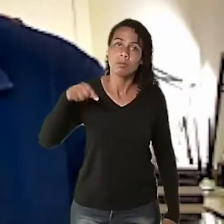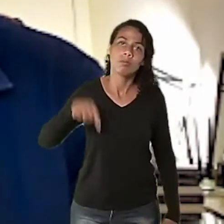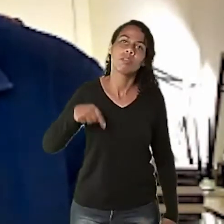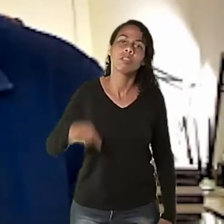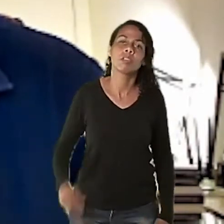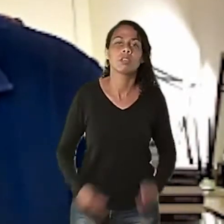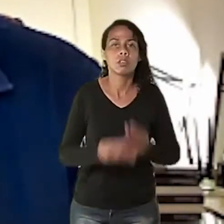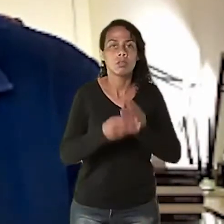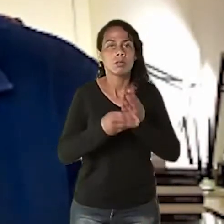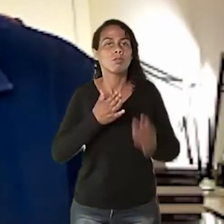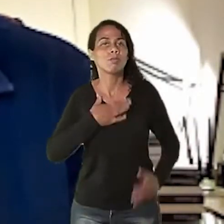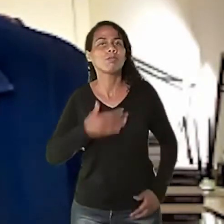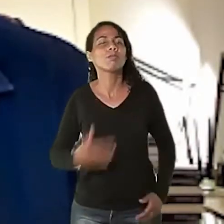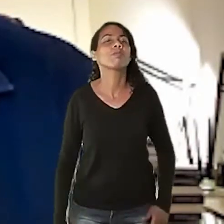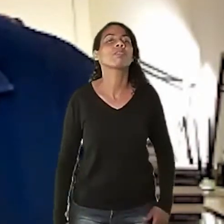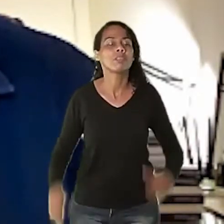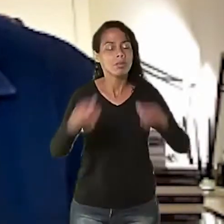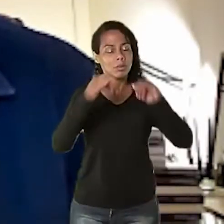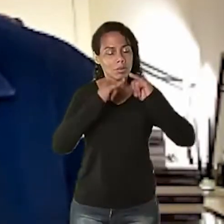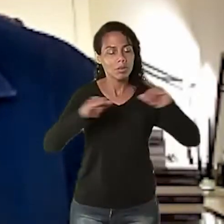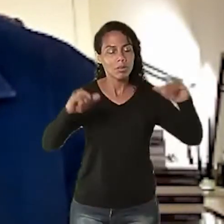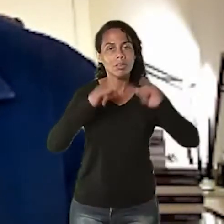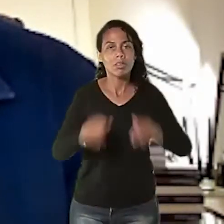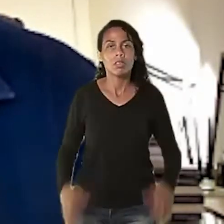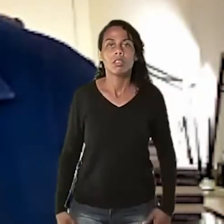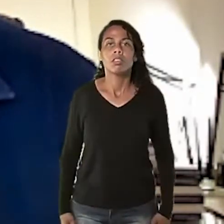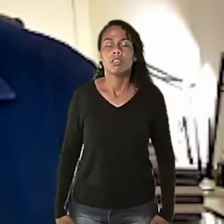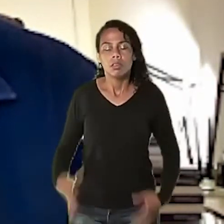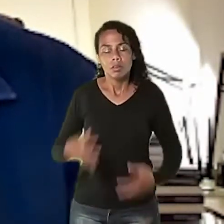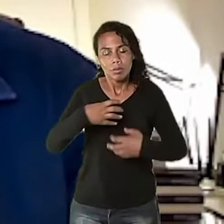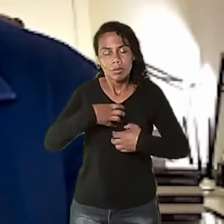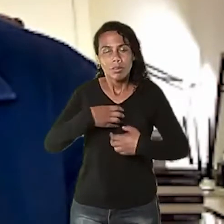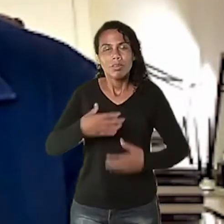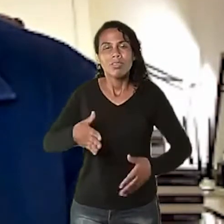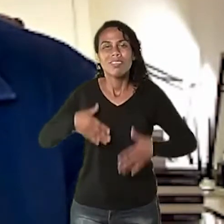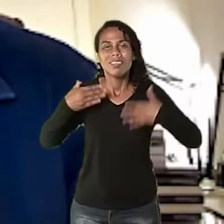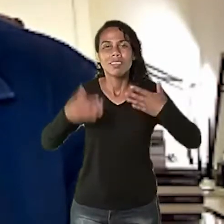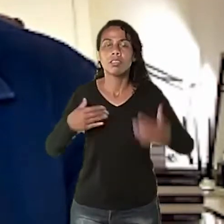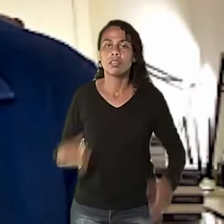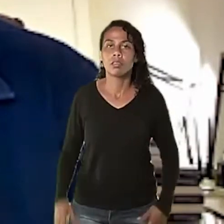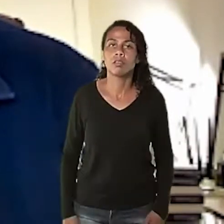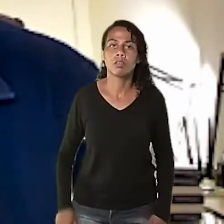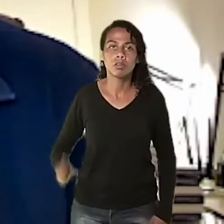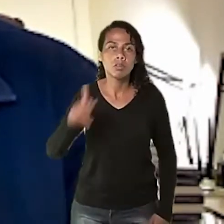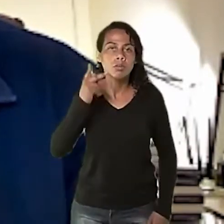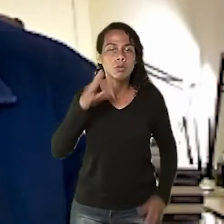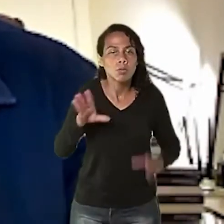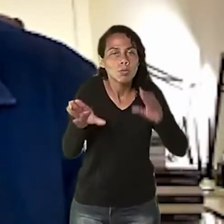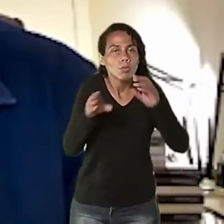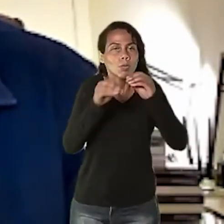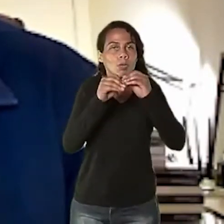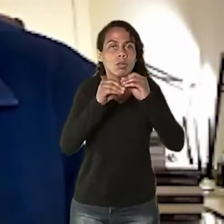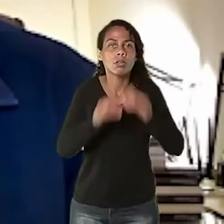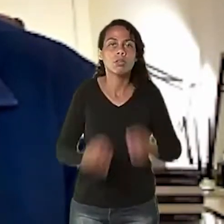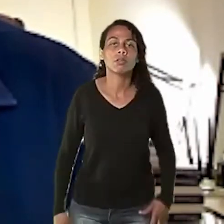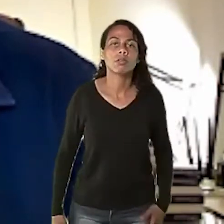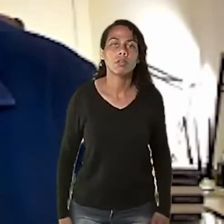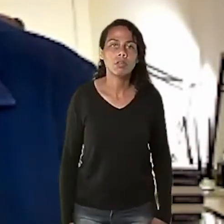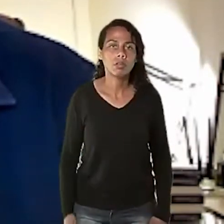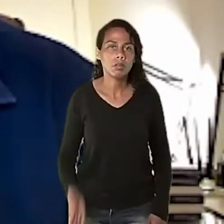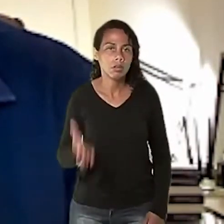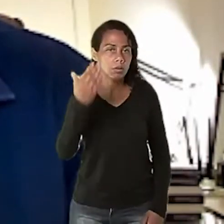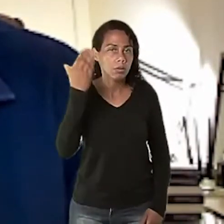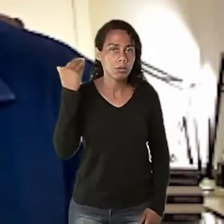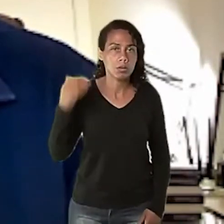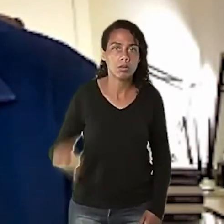Eu, recentemente... Então, Afonso, eu fiquei 5 anos sem publicar um livro no Brasil, né? Saíram umas traduções entre o Descobri que Estava Morto e